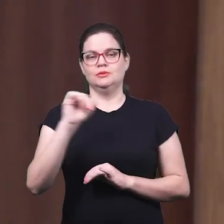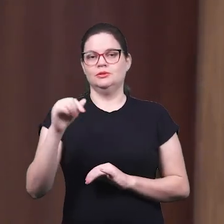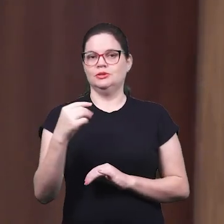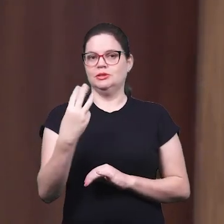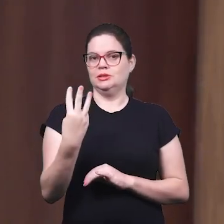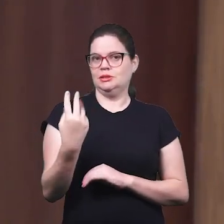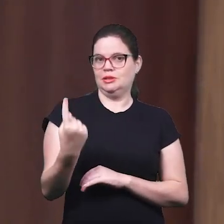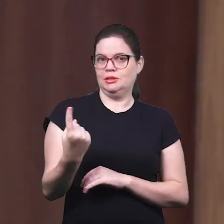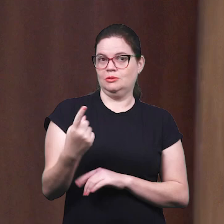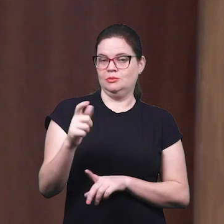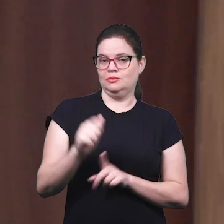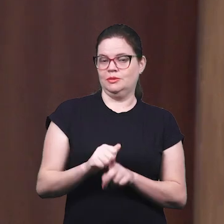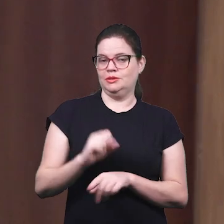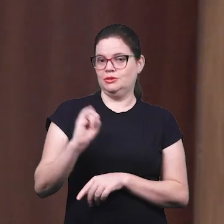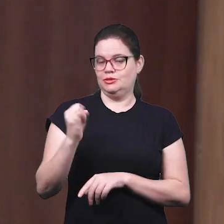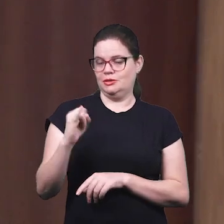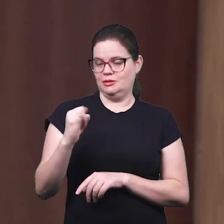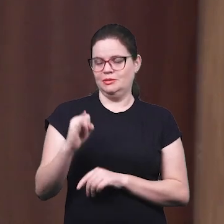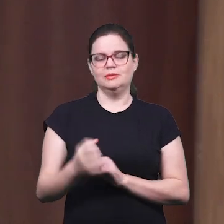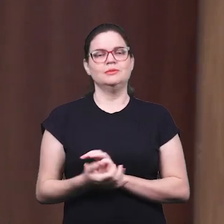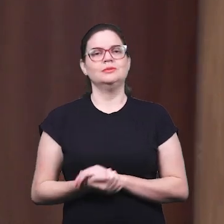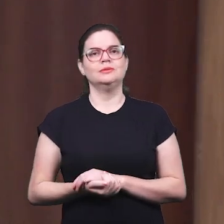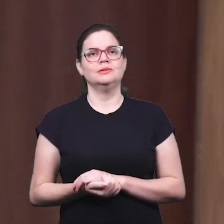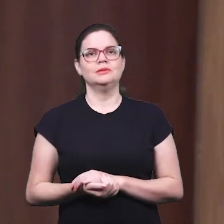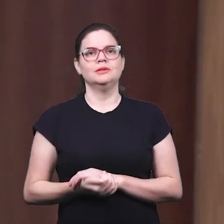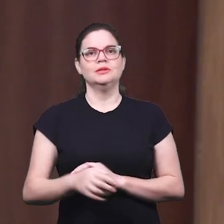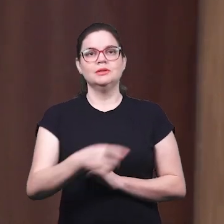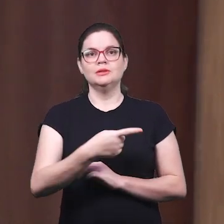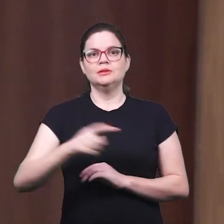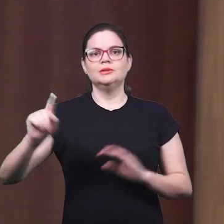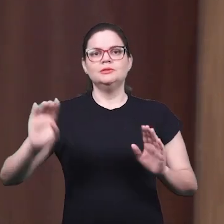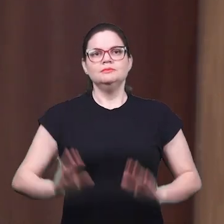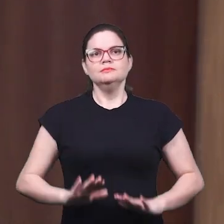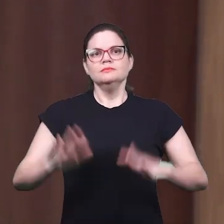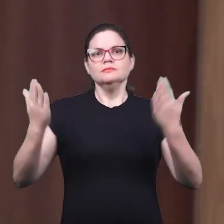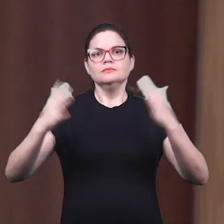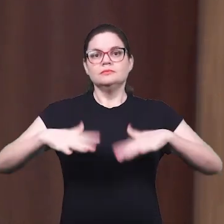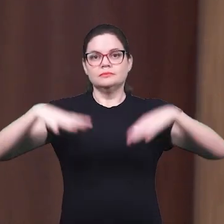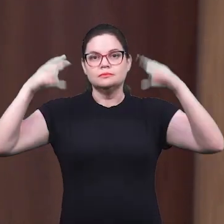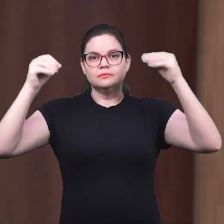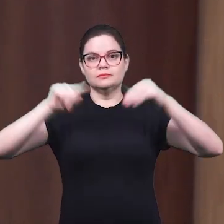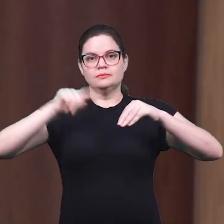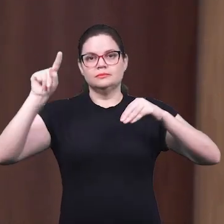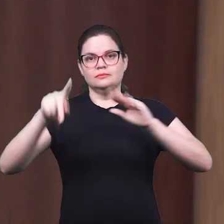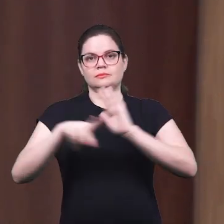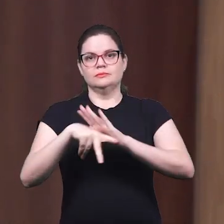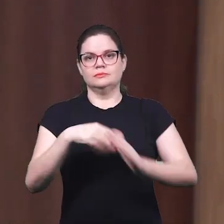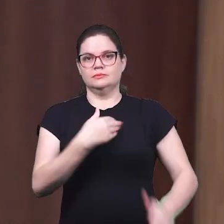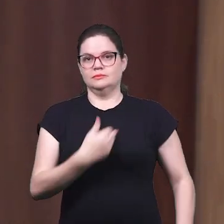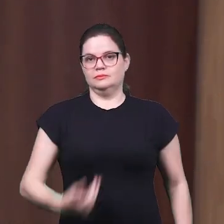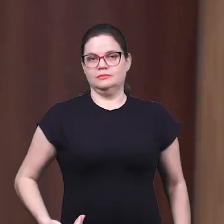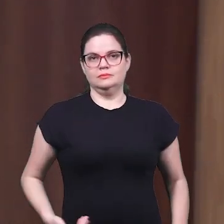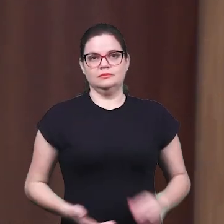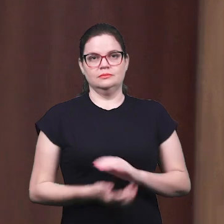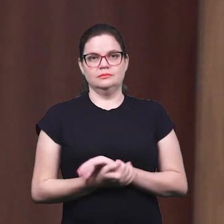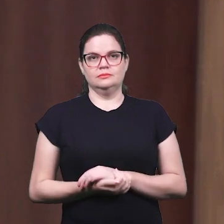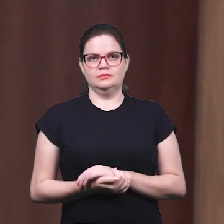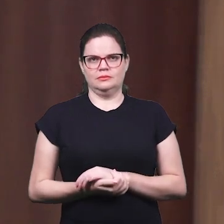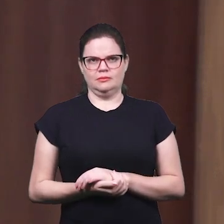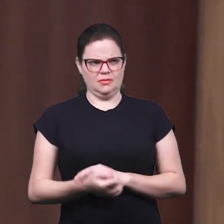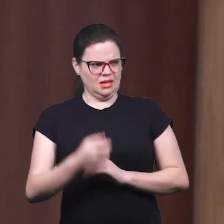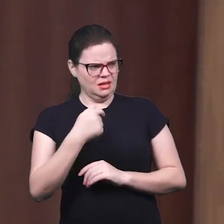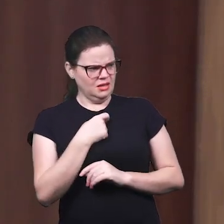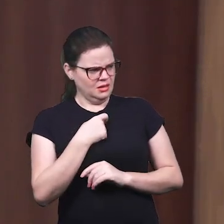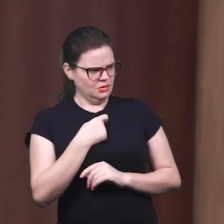31, isso foi janeiro do início, para uma festa do Palácio, Palácio do Governador, Palácio Tito. Digo,